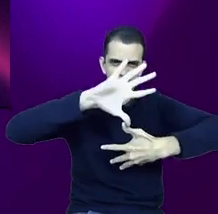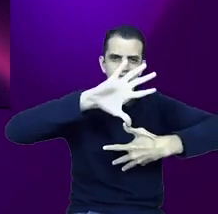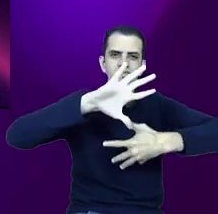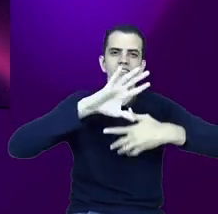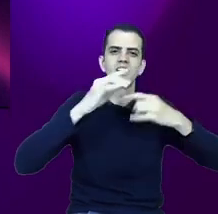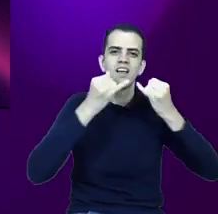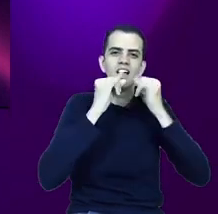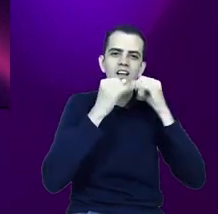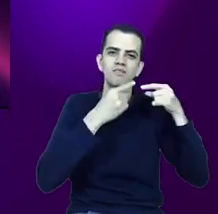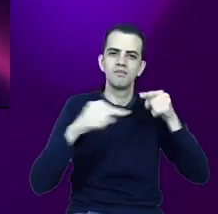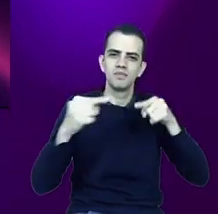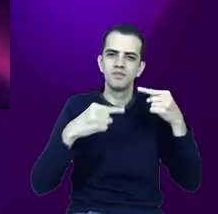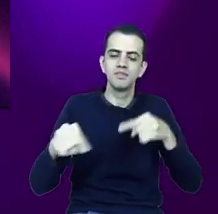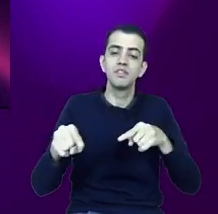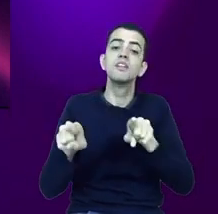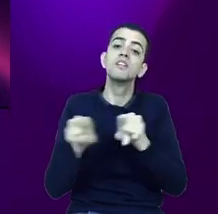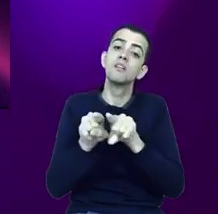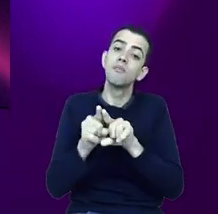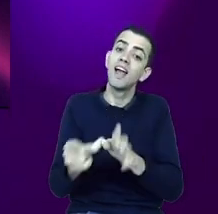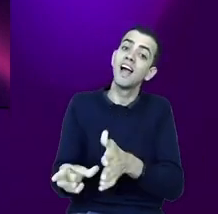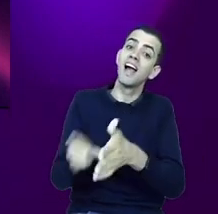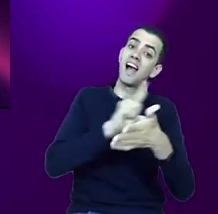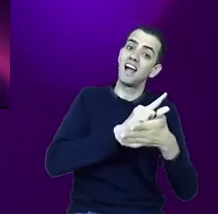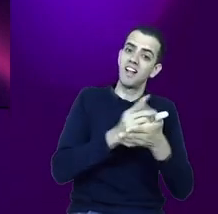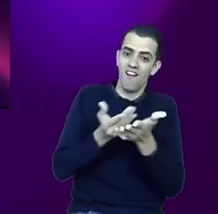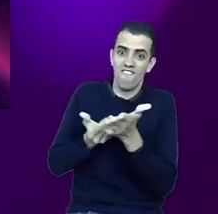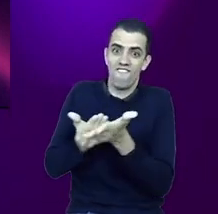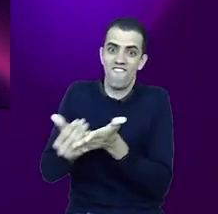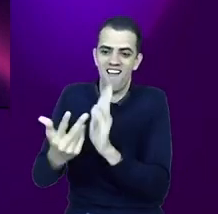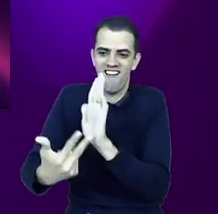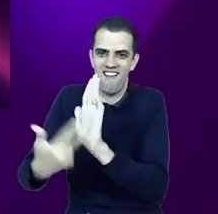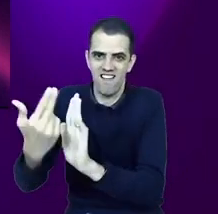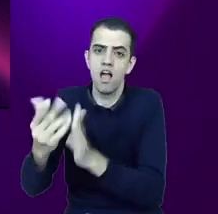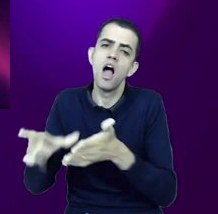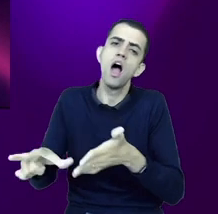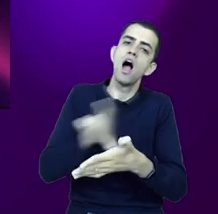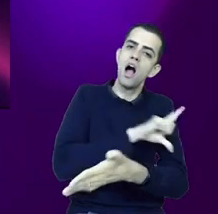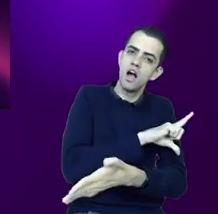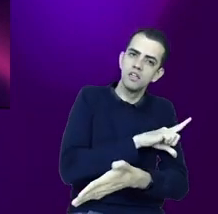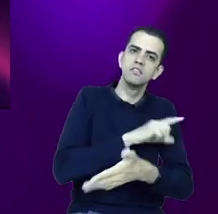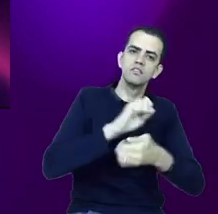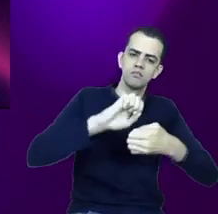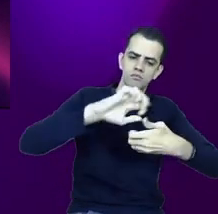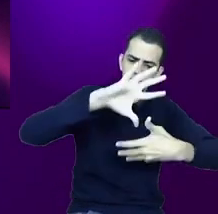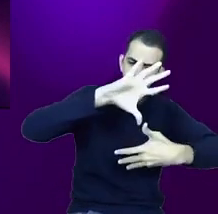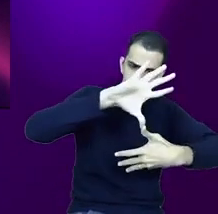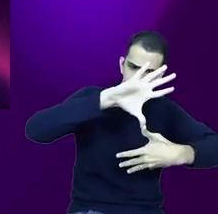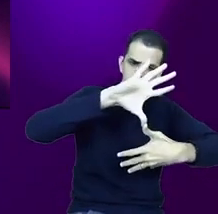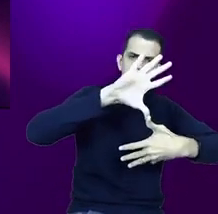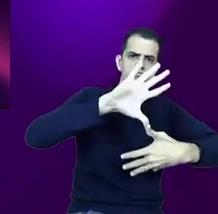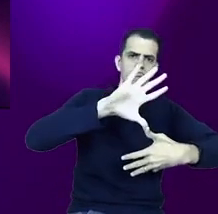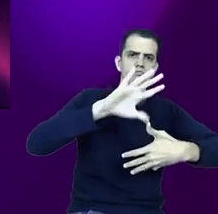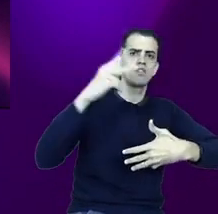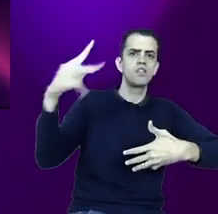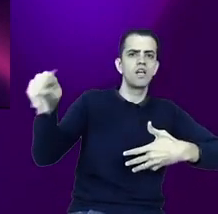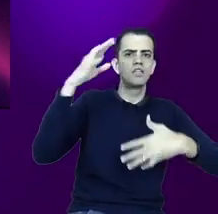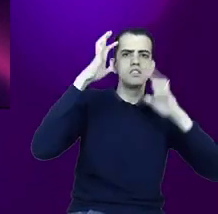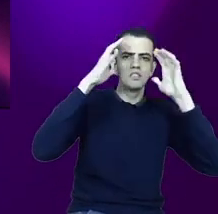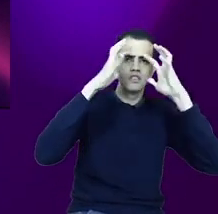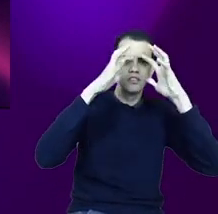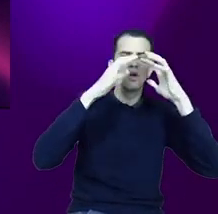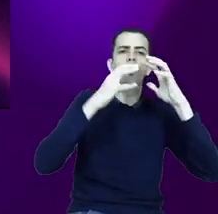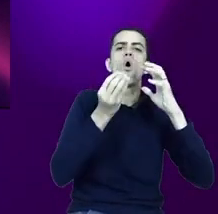avaliações cognitivas pré-operatórias, para identificar de fato o que está sendo lesado, inclusive a situação